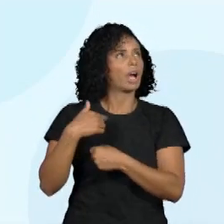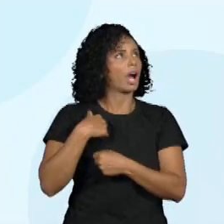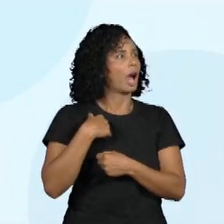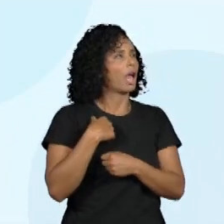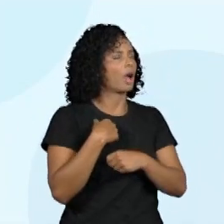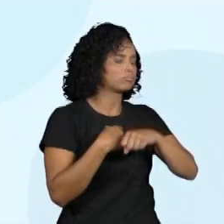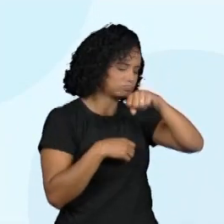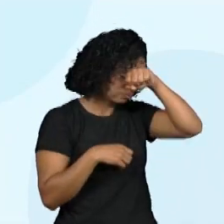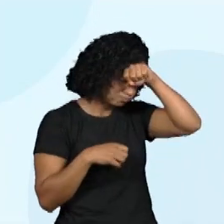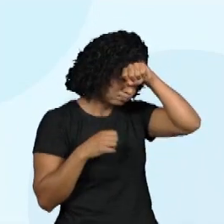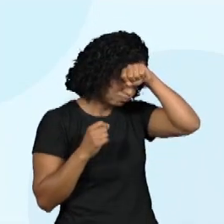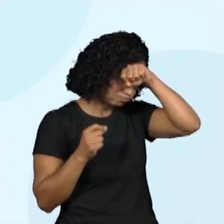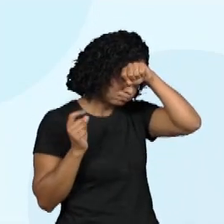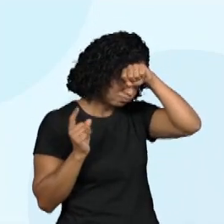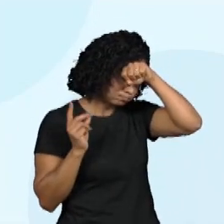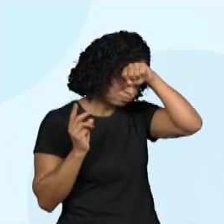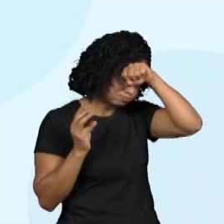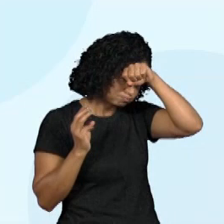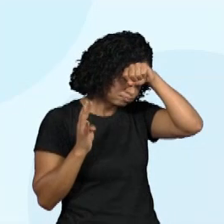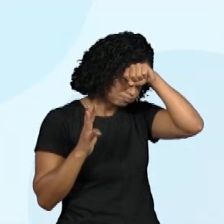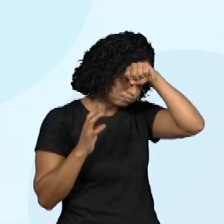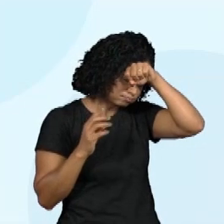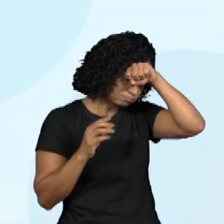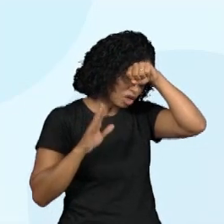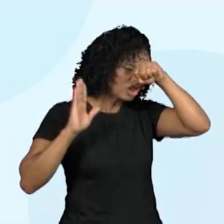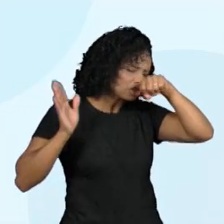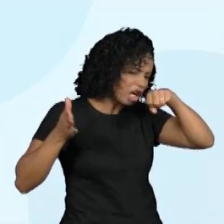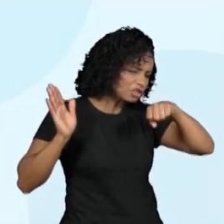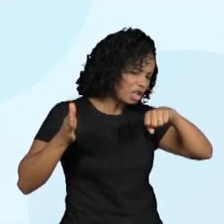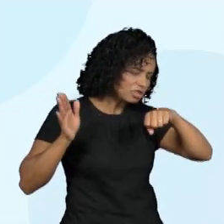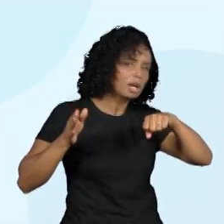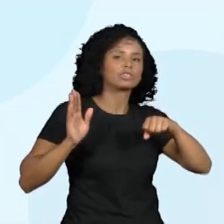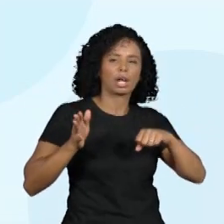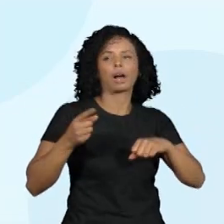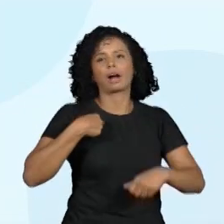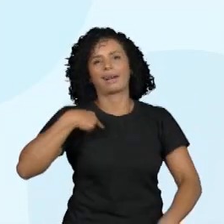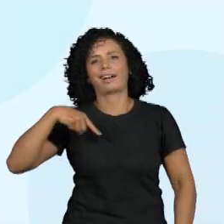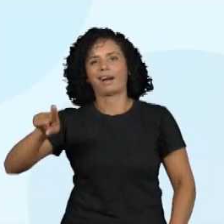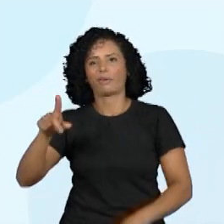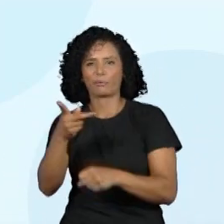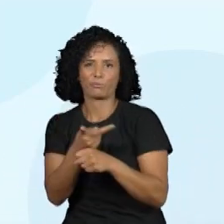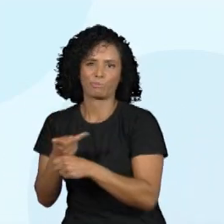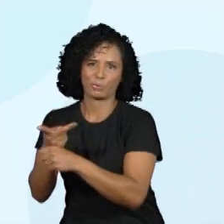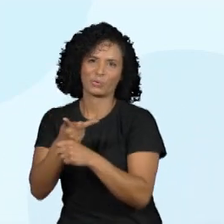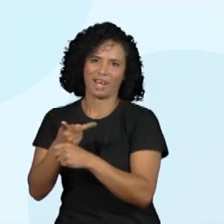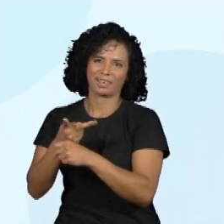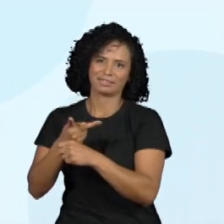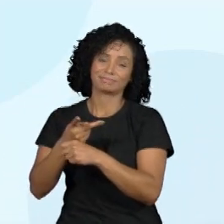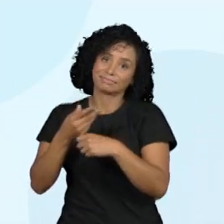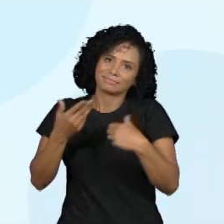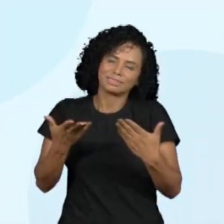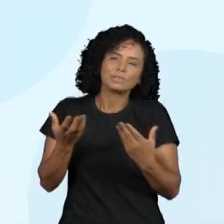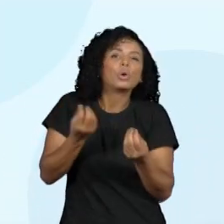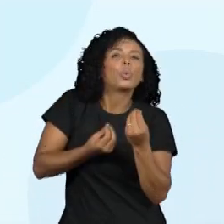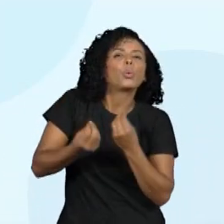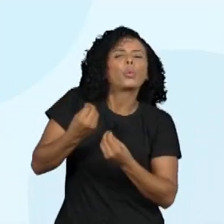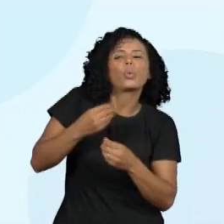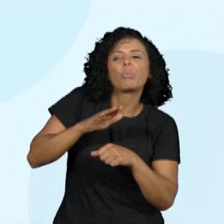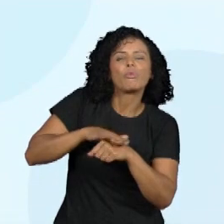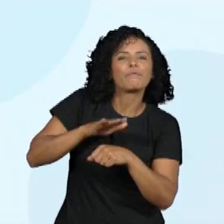está mandando você fazer alguma ação, como que você deve agir durante a brincadeira, como que você